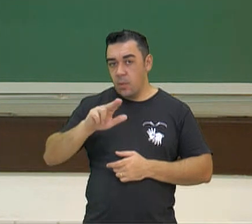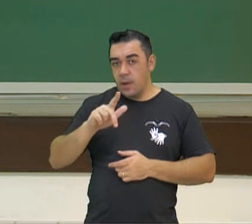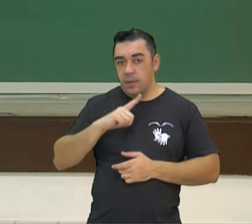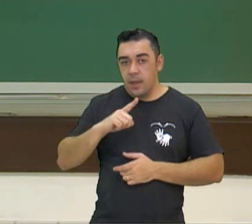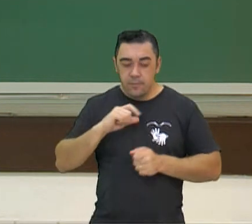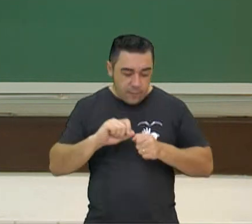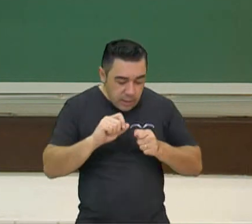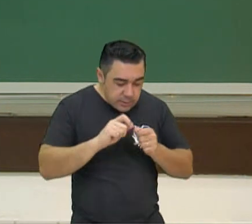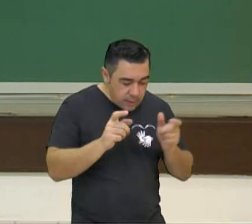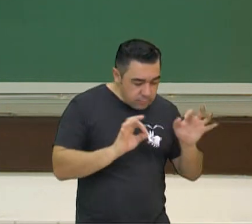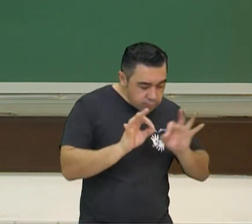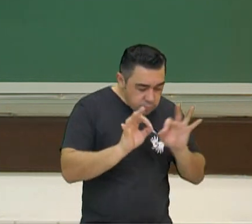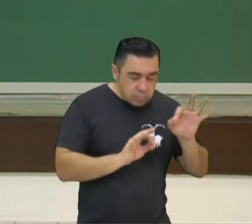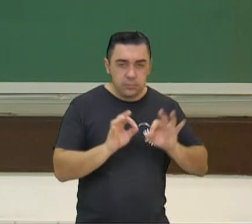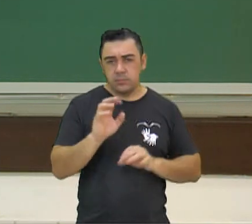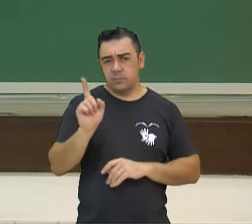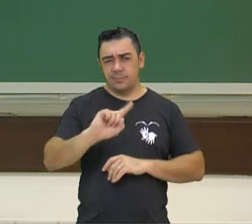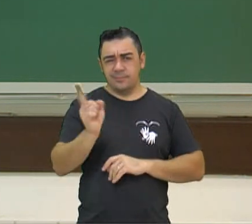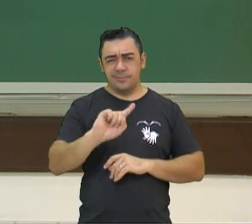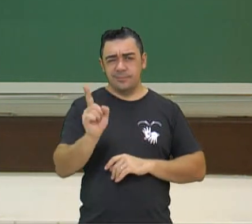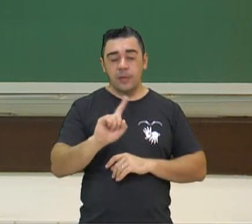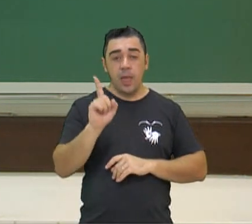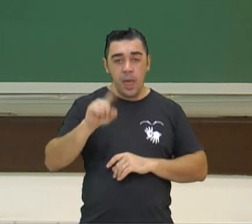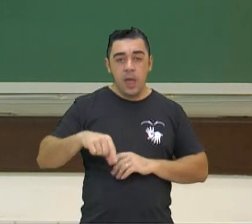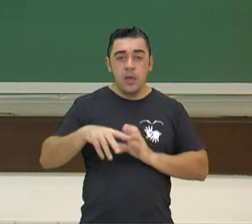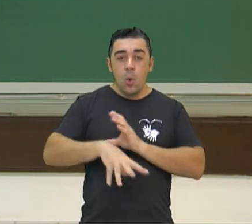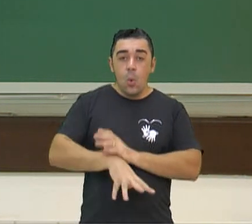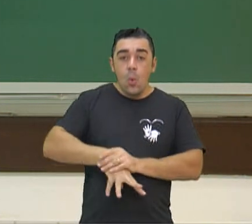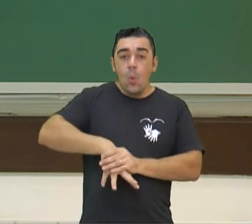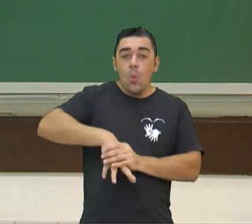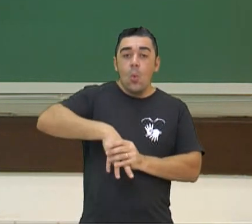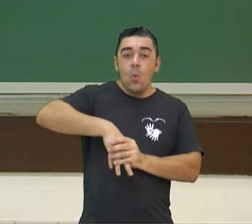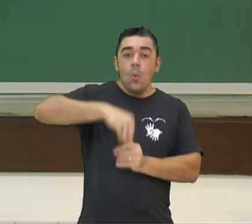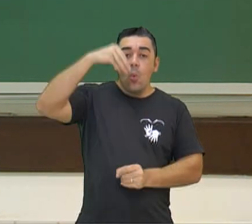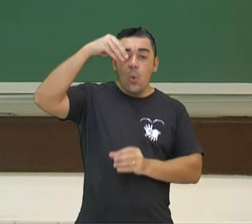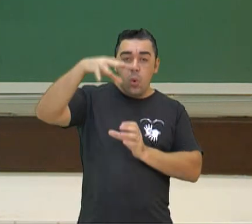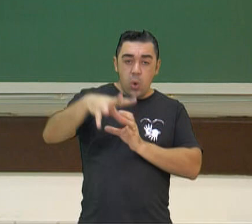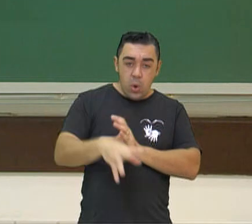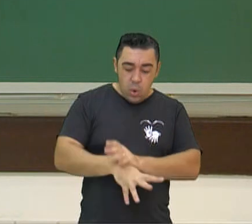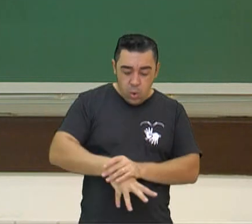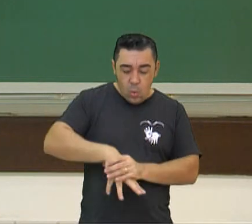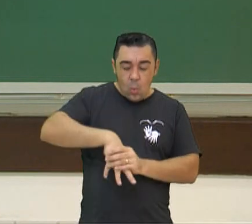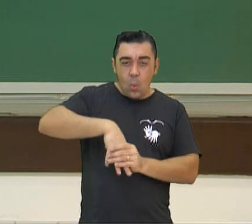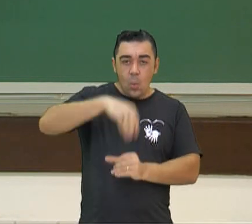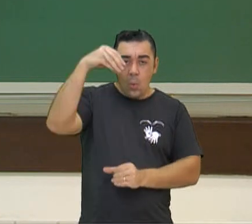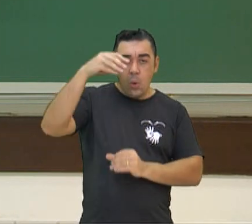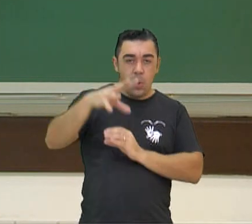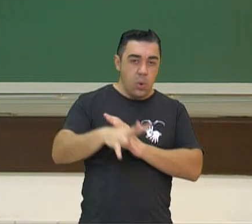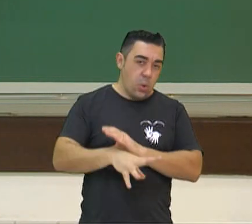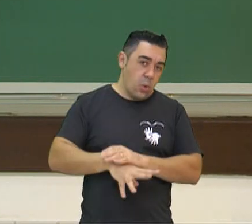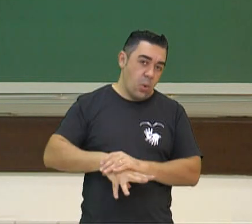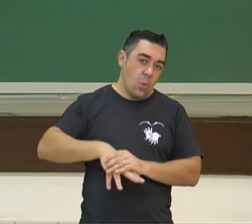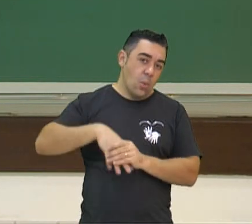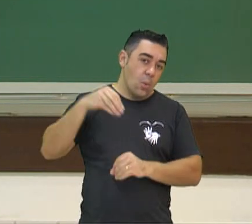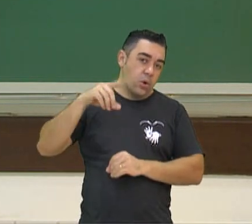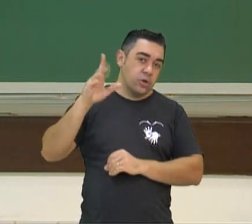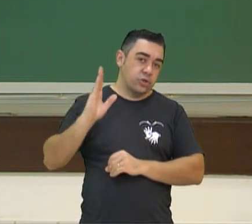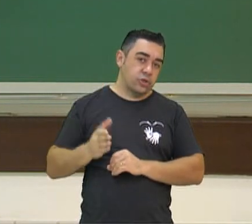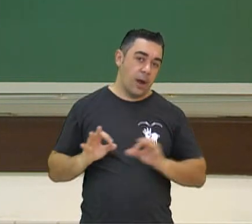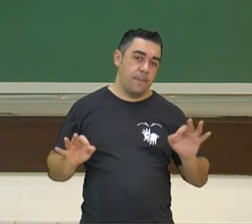está chegando produzindo ali um pouquinho de petróleo com um pouco de resto de dinossauro aqui e de dinossauro acolá. Não, o petróleo está